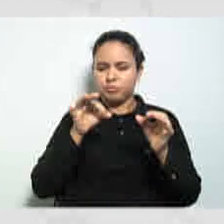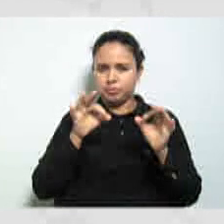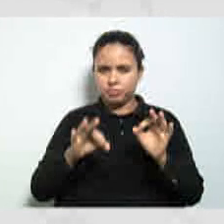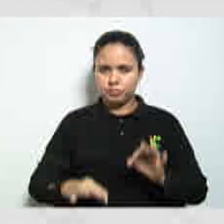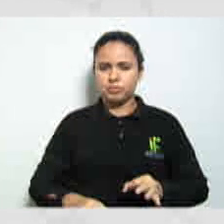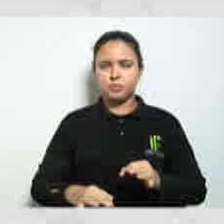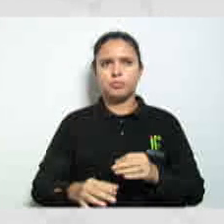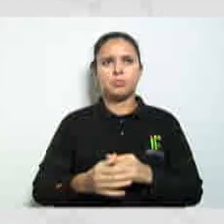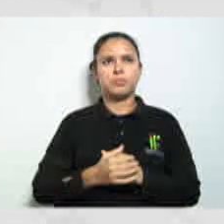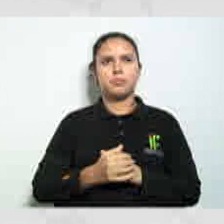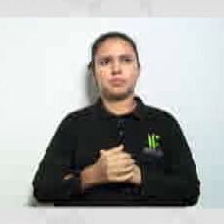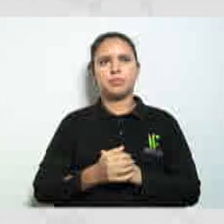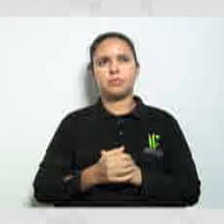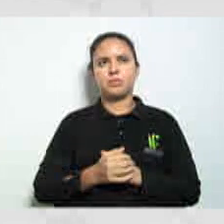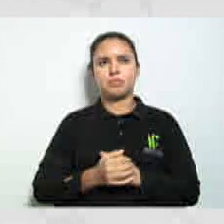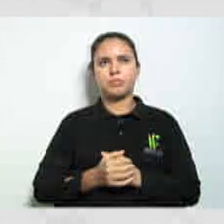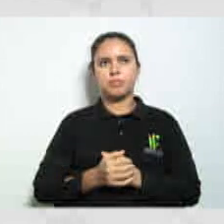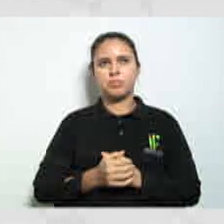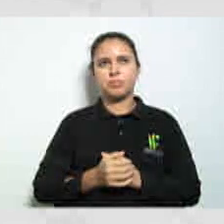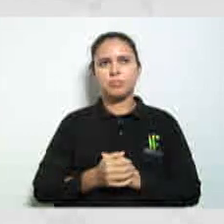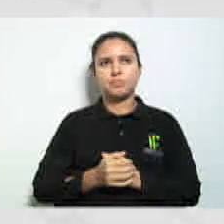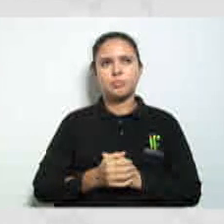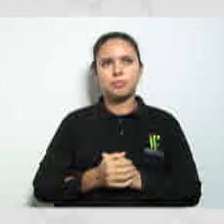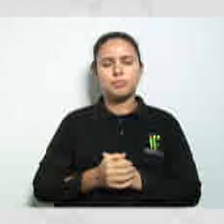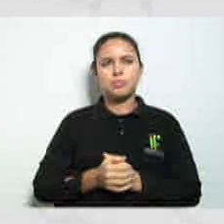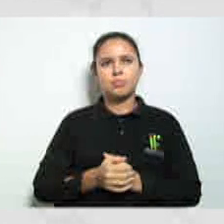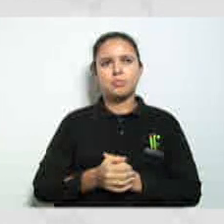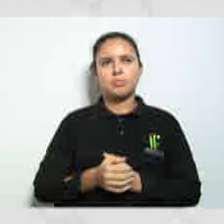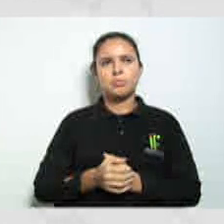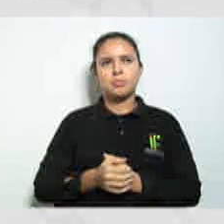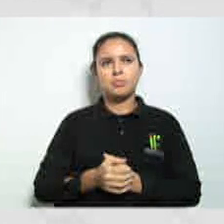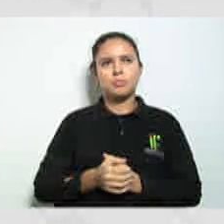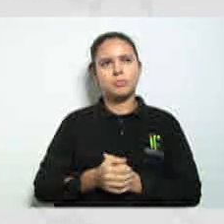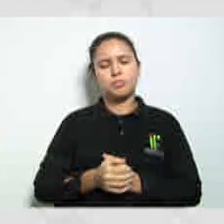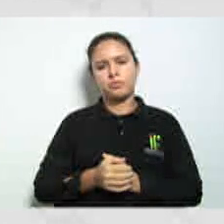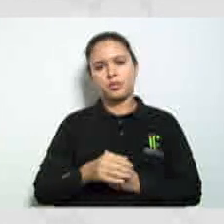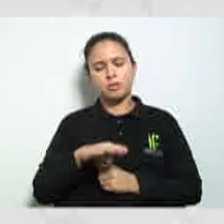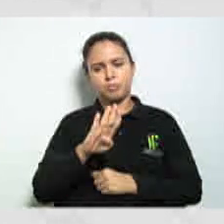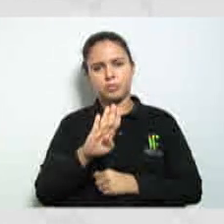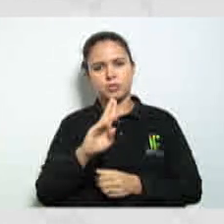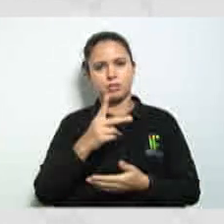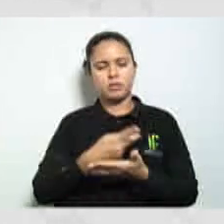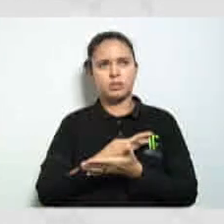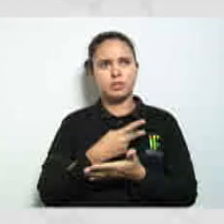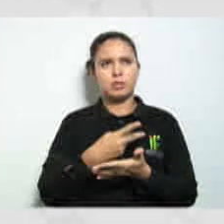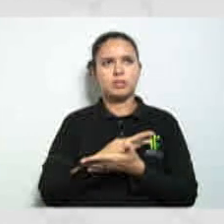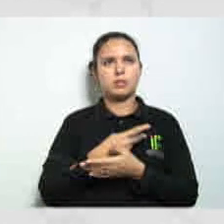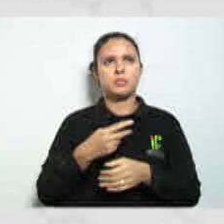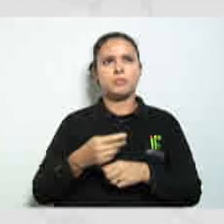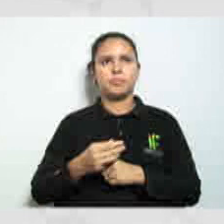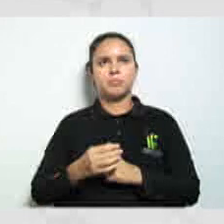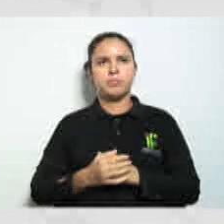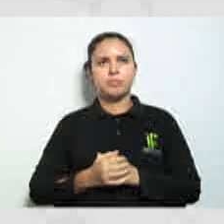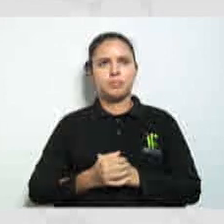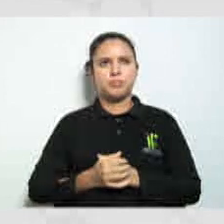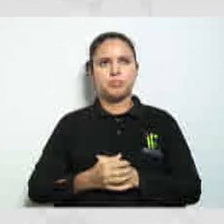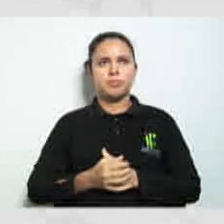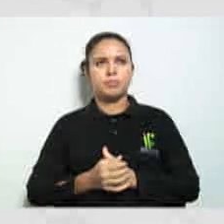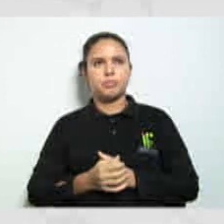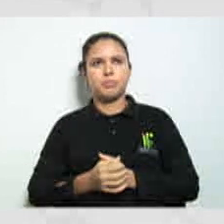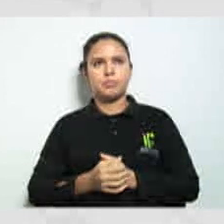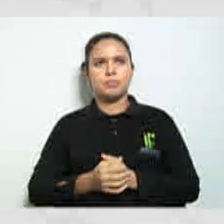mas o débito está errado. Então a letra B está errada. Qual